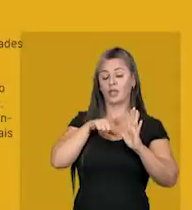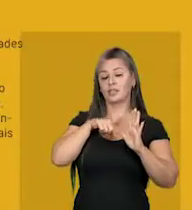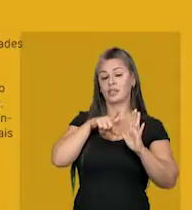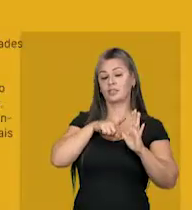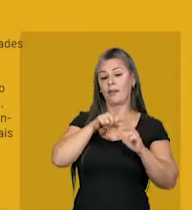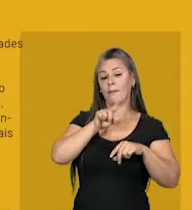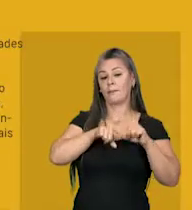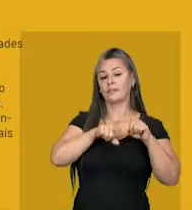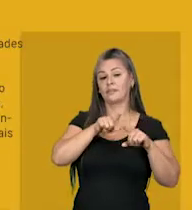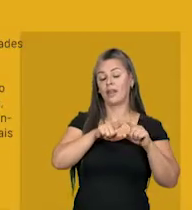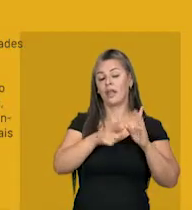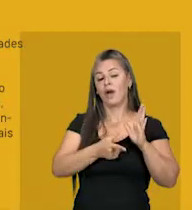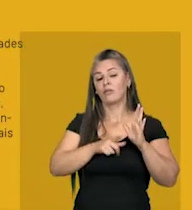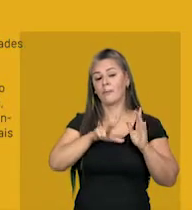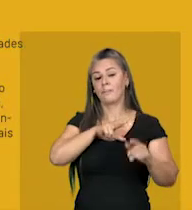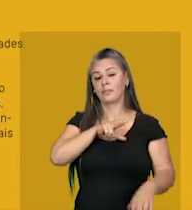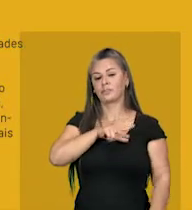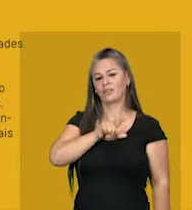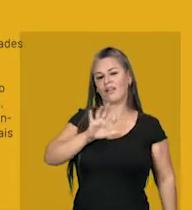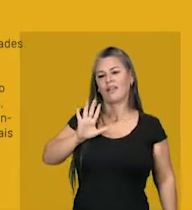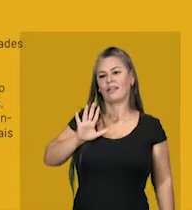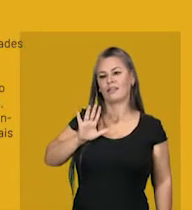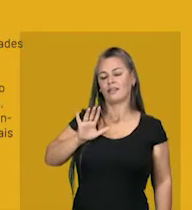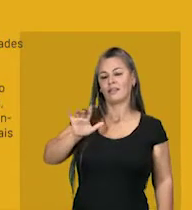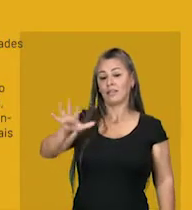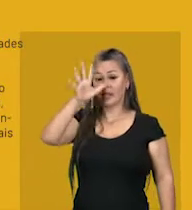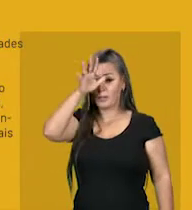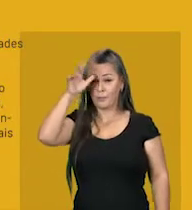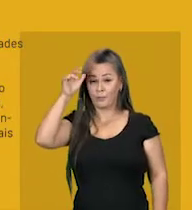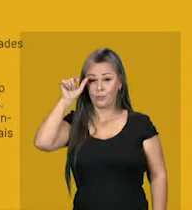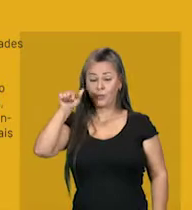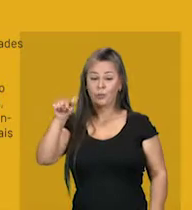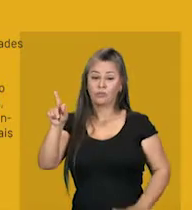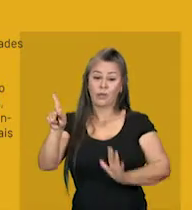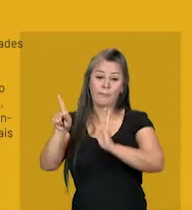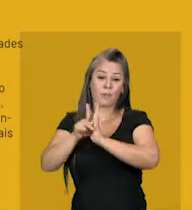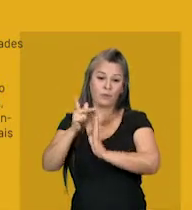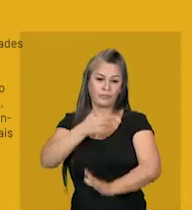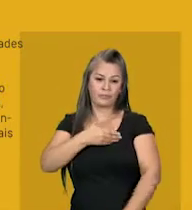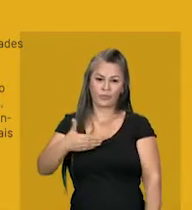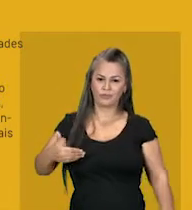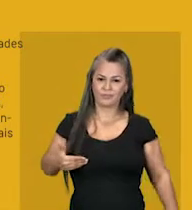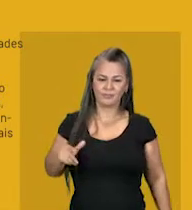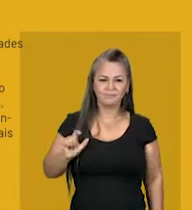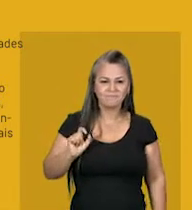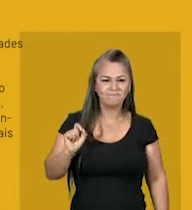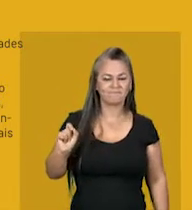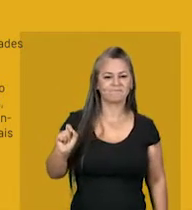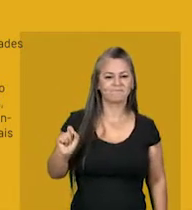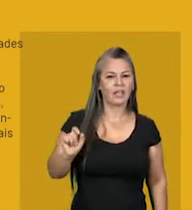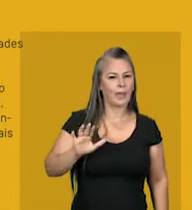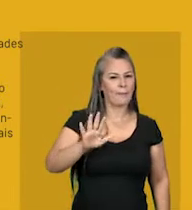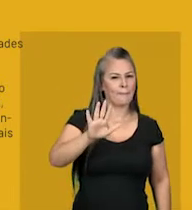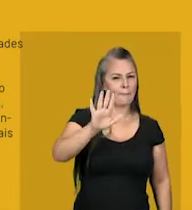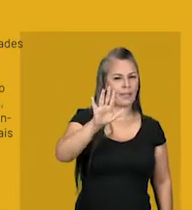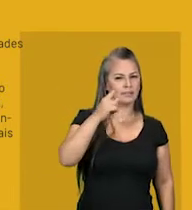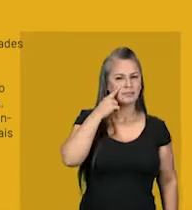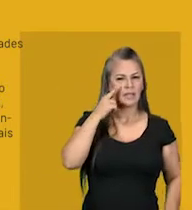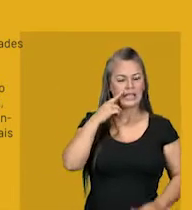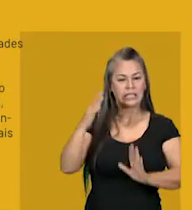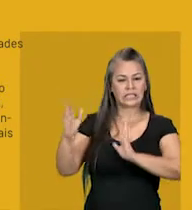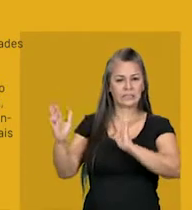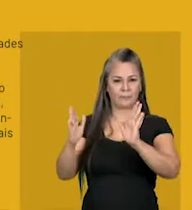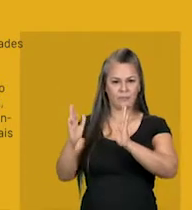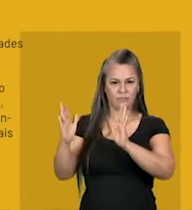propriedade privada do povo e da burguesia especificamente, né? Acontece que no Estado liberal burguês,